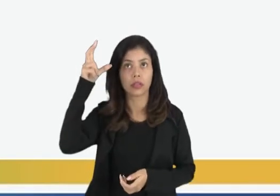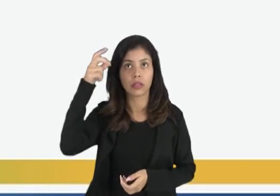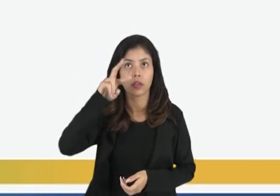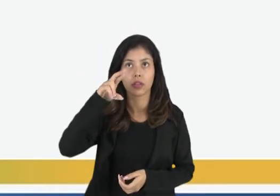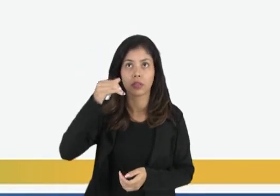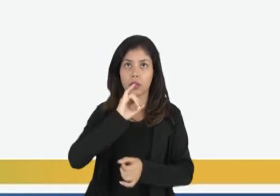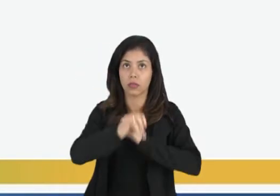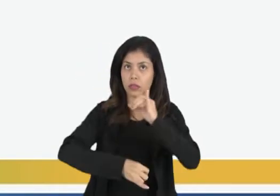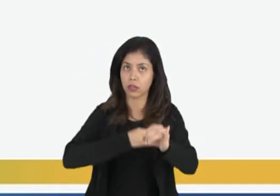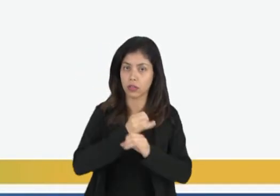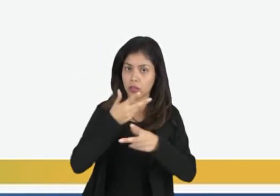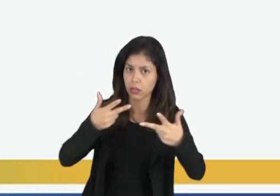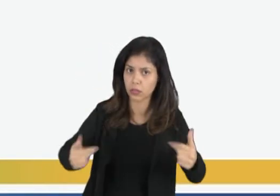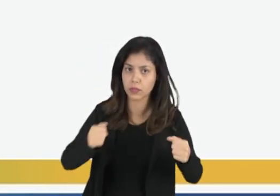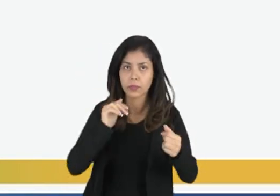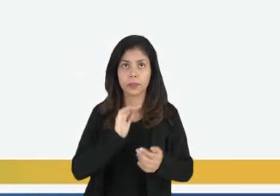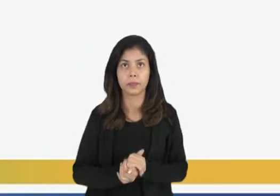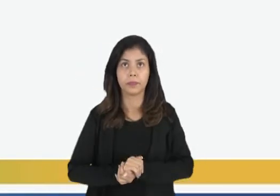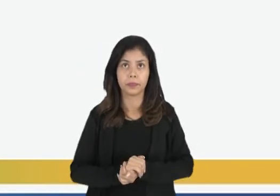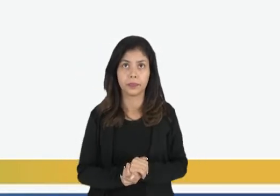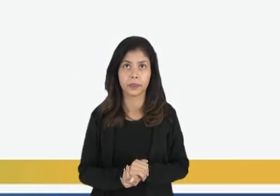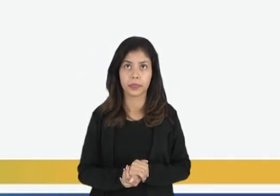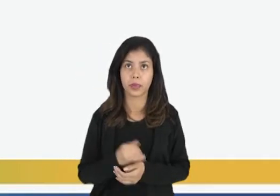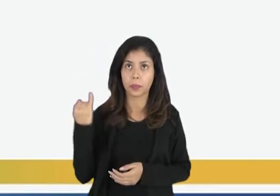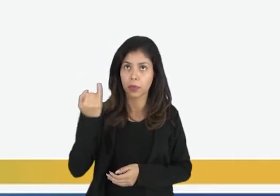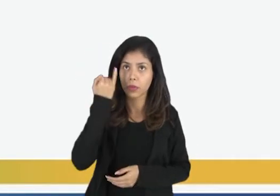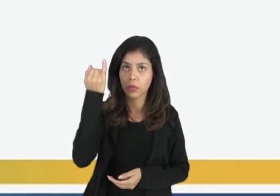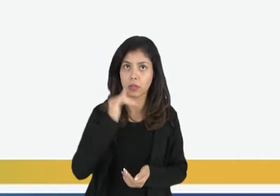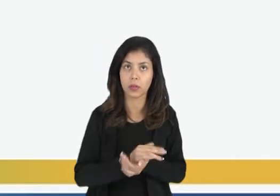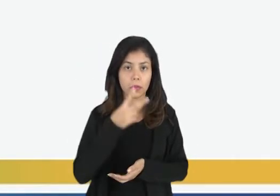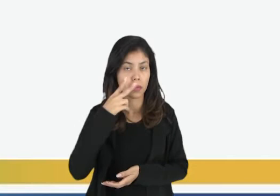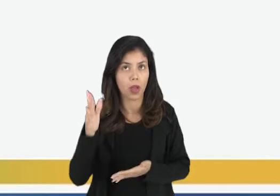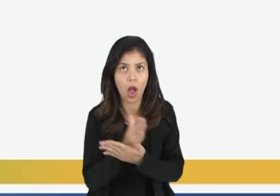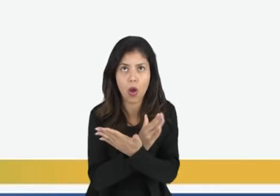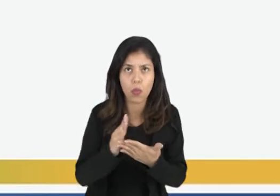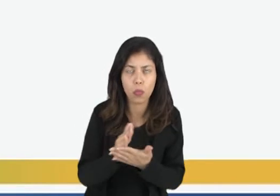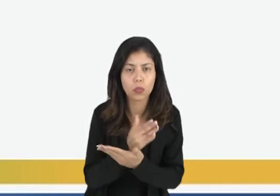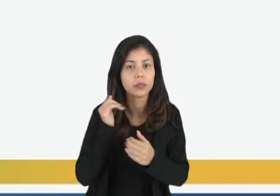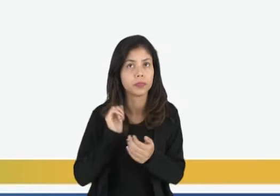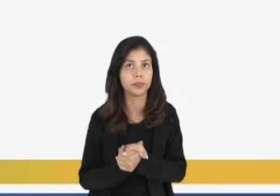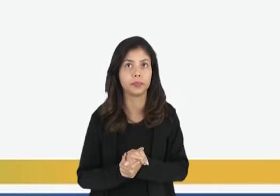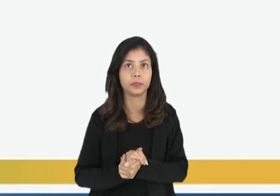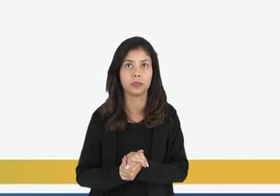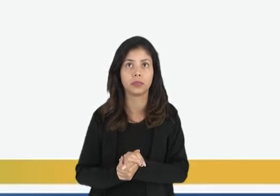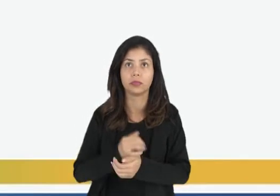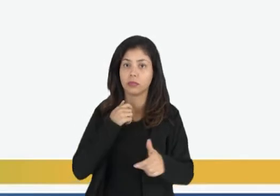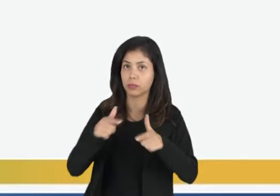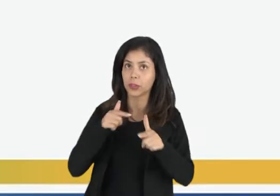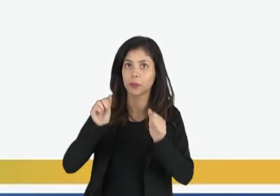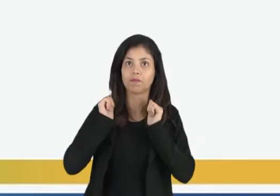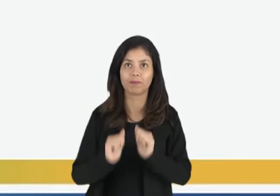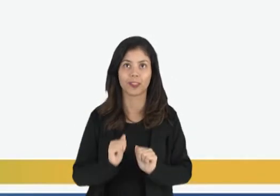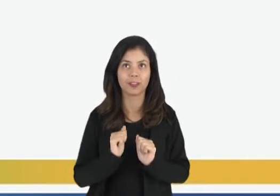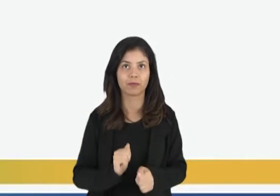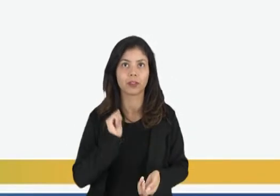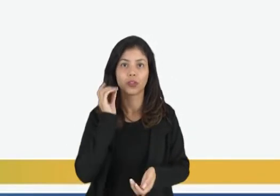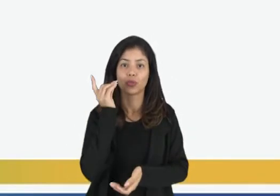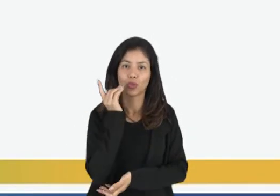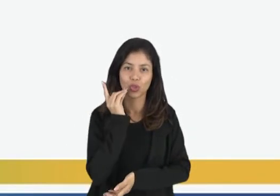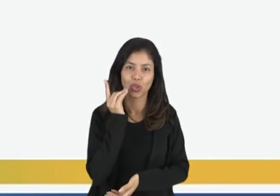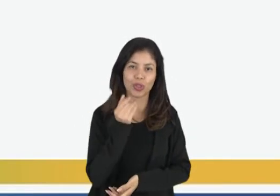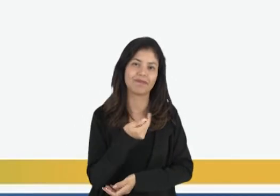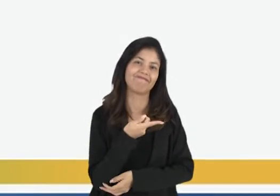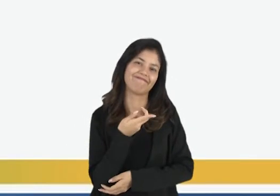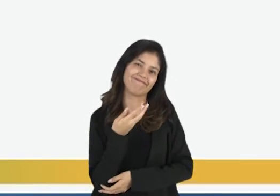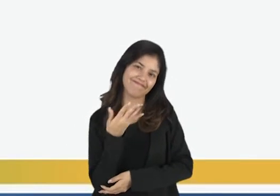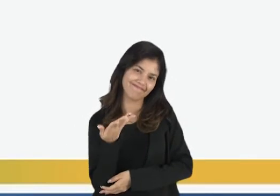artificial e internet das coisas, especialistas estão prevendo que alguns empregos podem estar com os dias